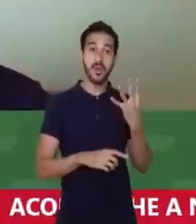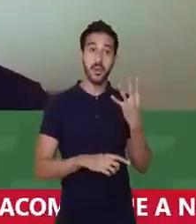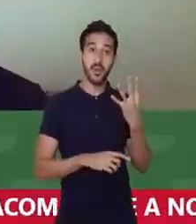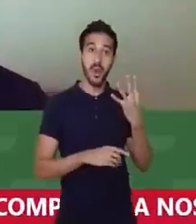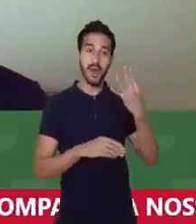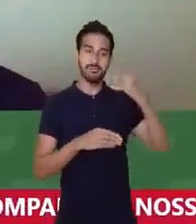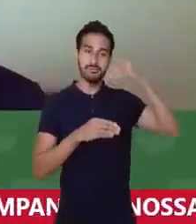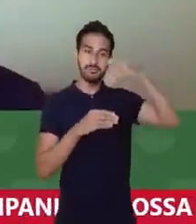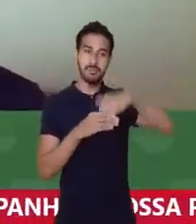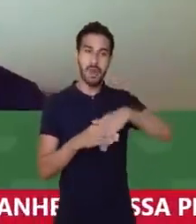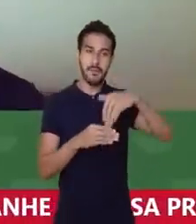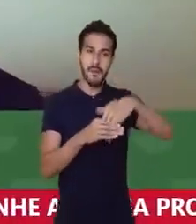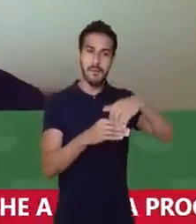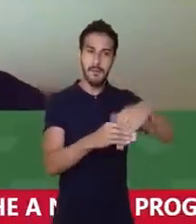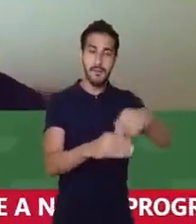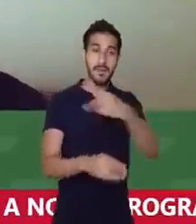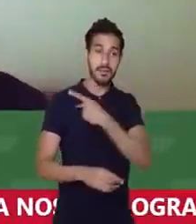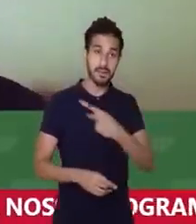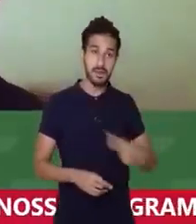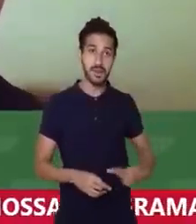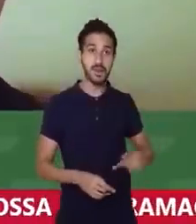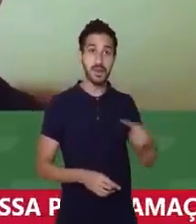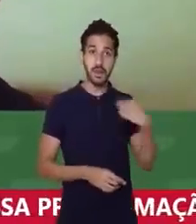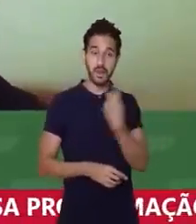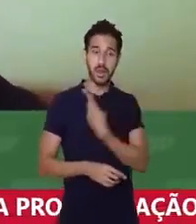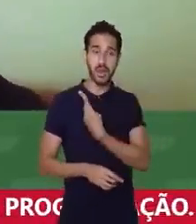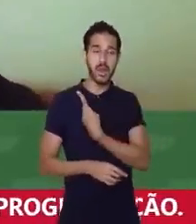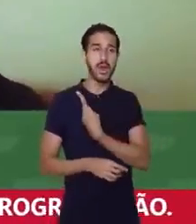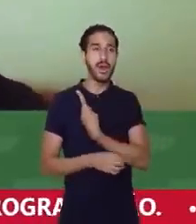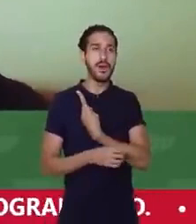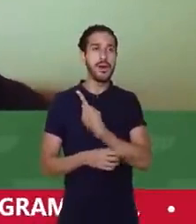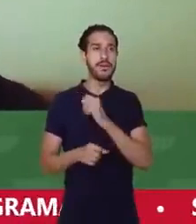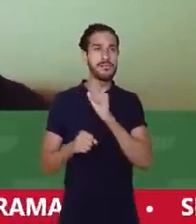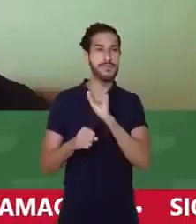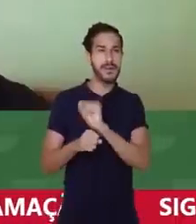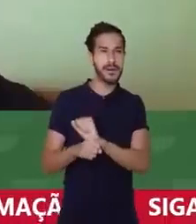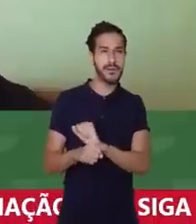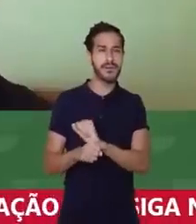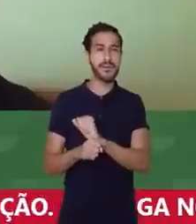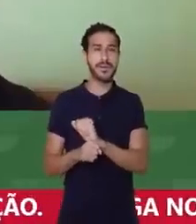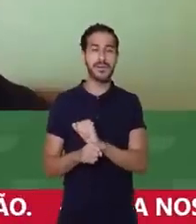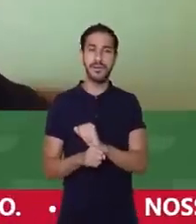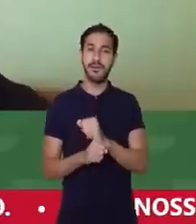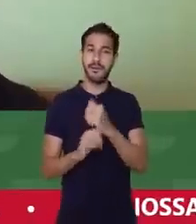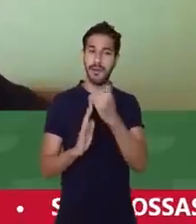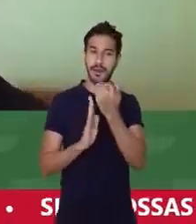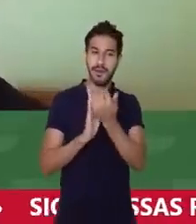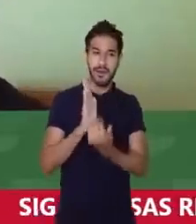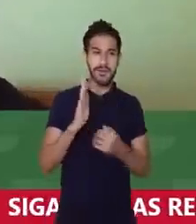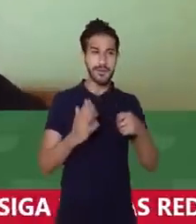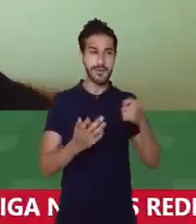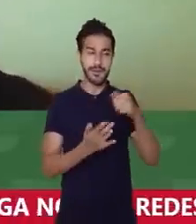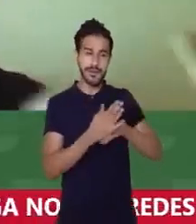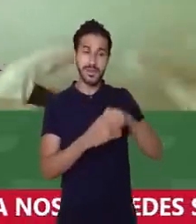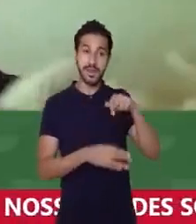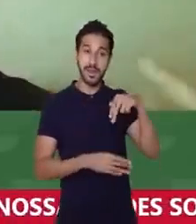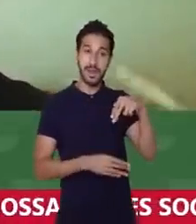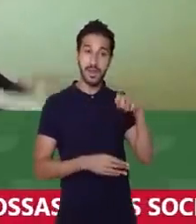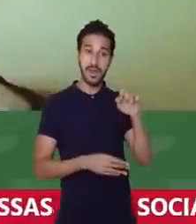4 eleições presidenciais, a gente tinha impedido que a agenda neoliberal, ou